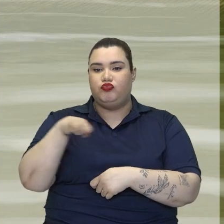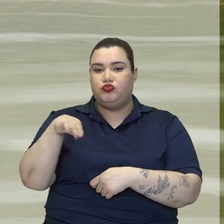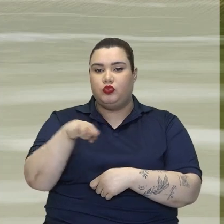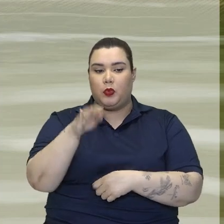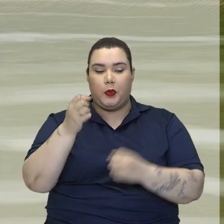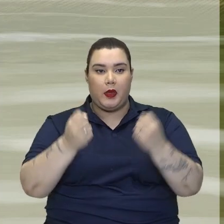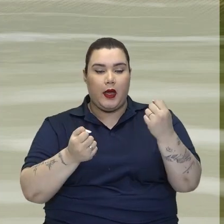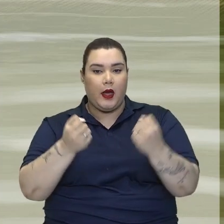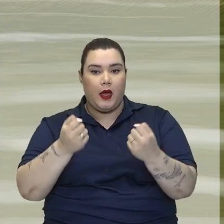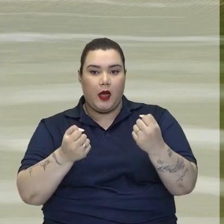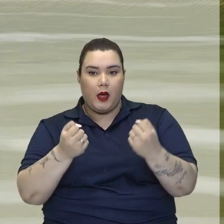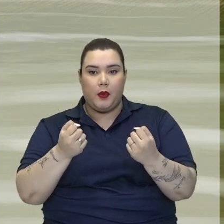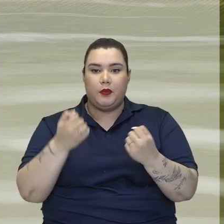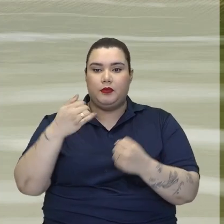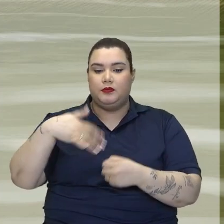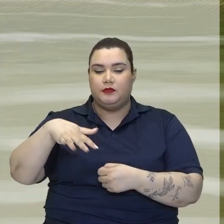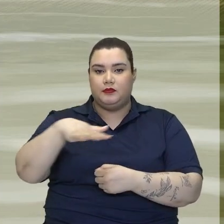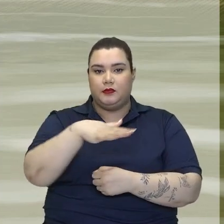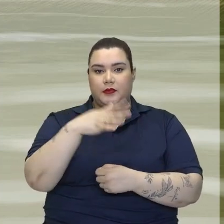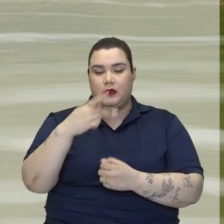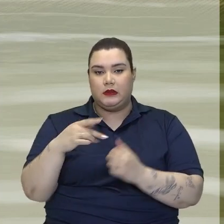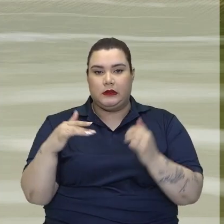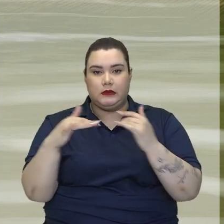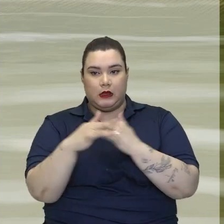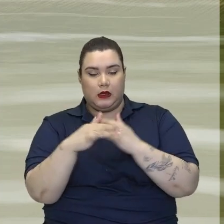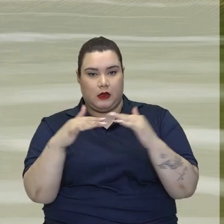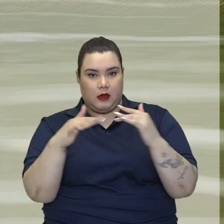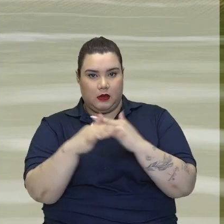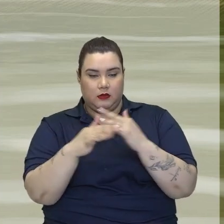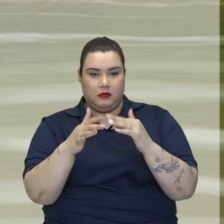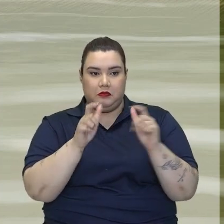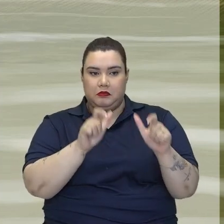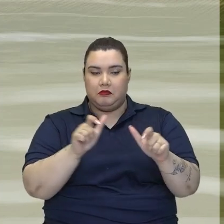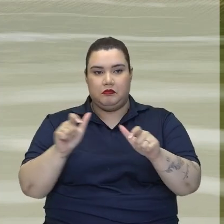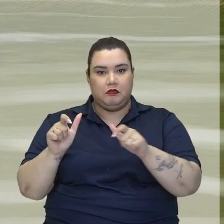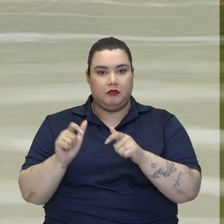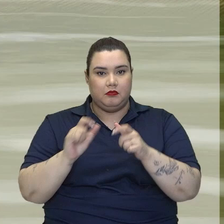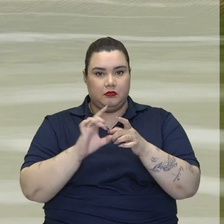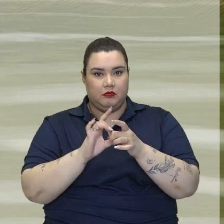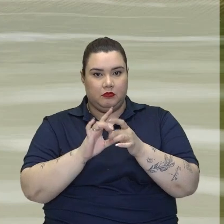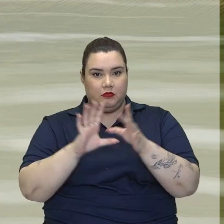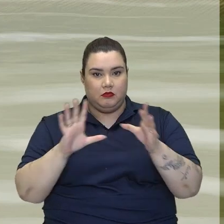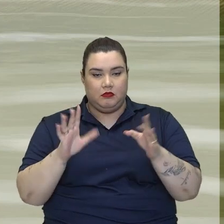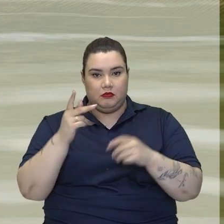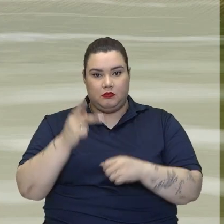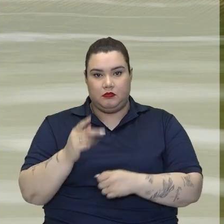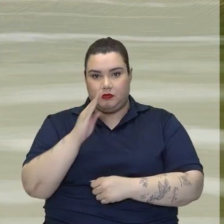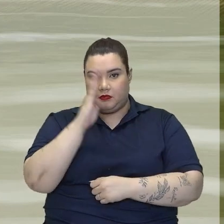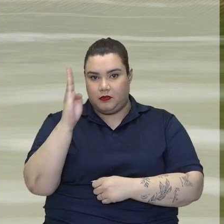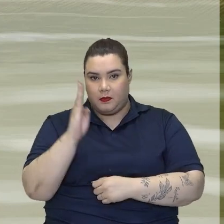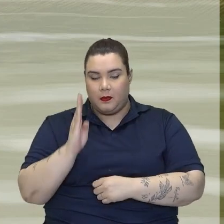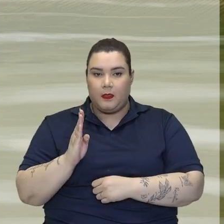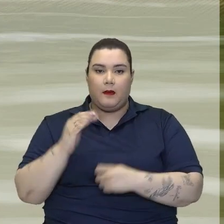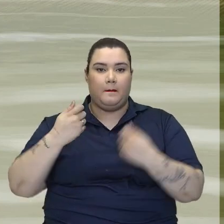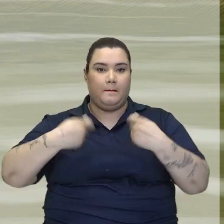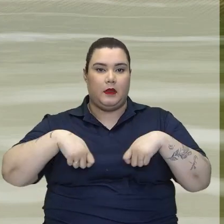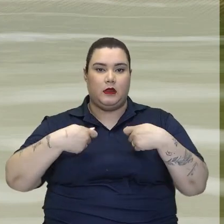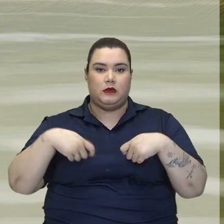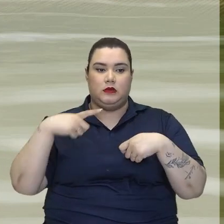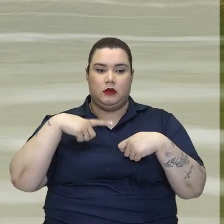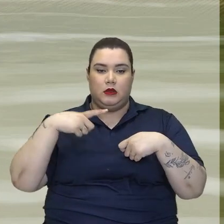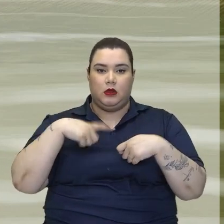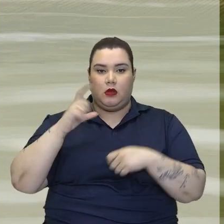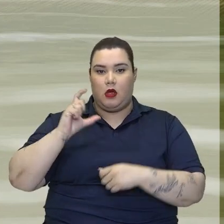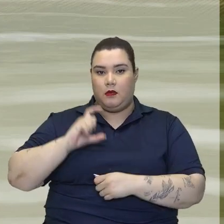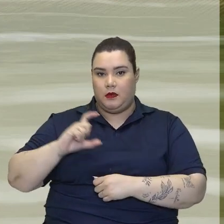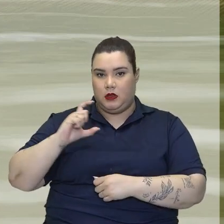meu automóvel pelas ruas da minha cidade, onde quer que eu esteja no território brasileiro, eu tenho que estar